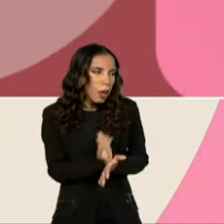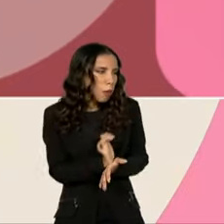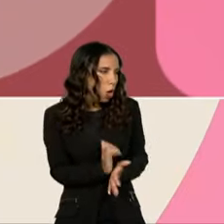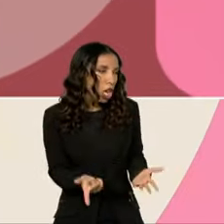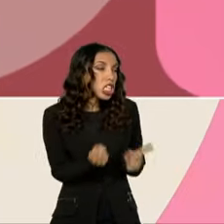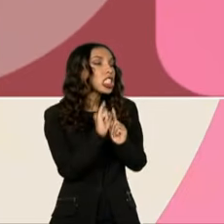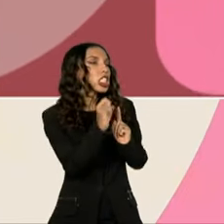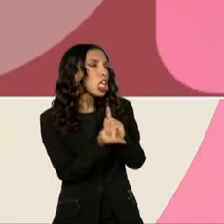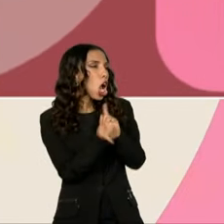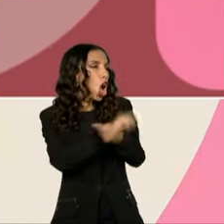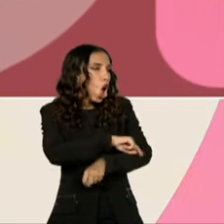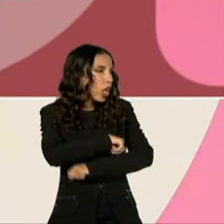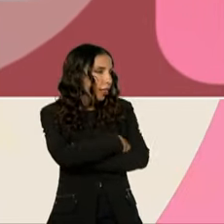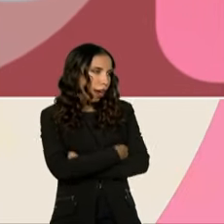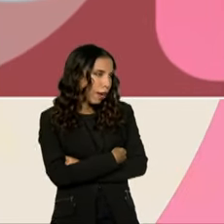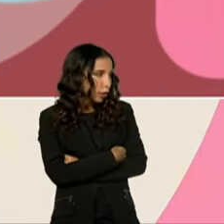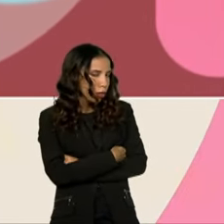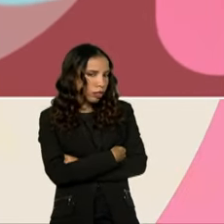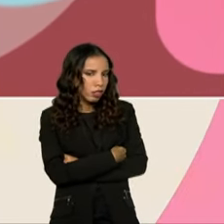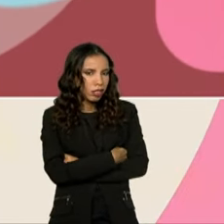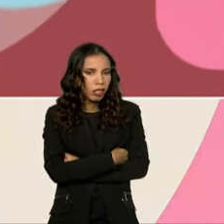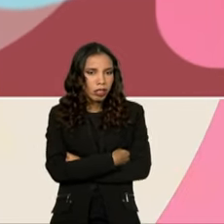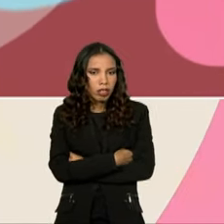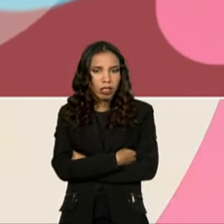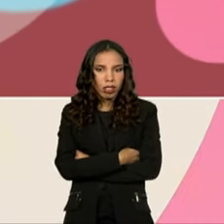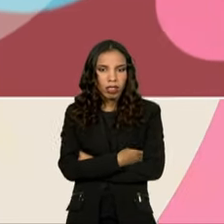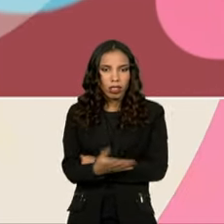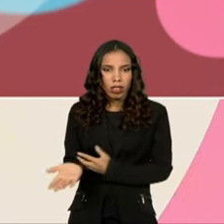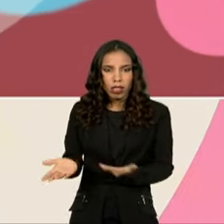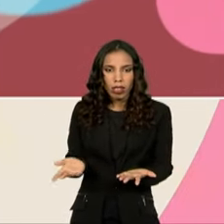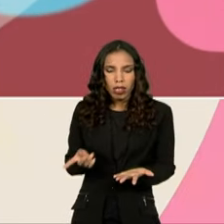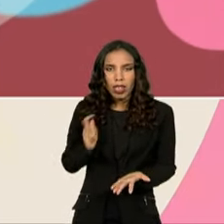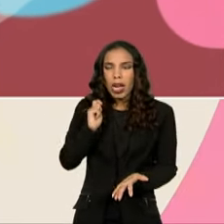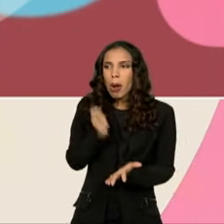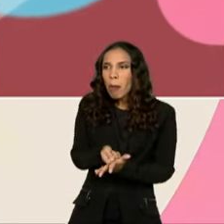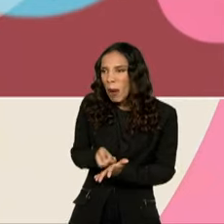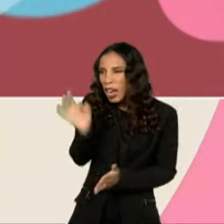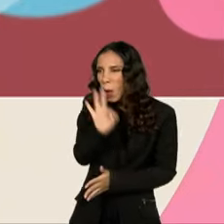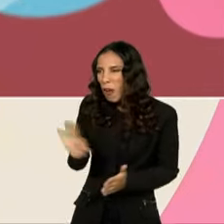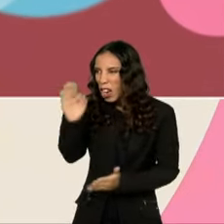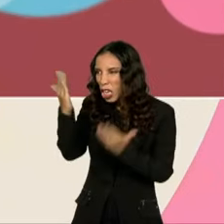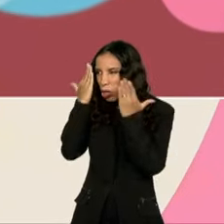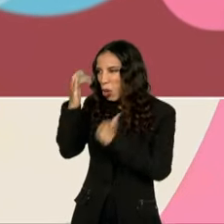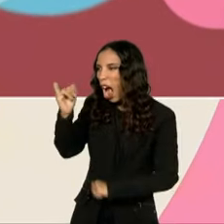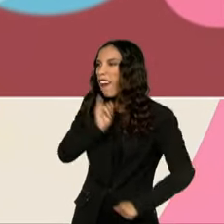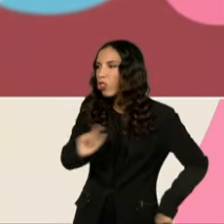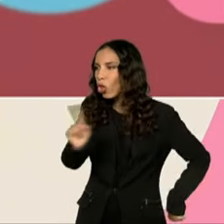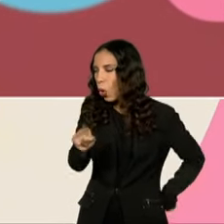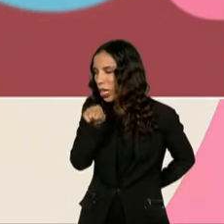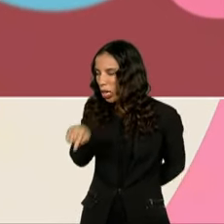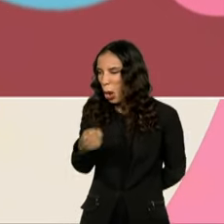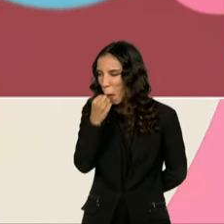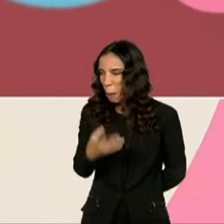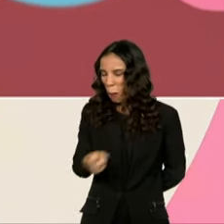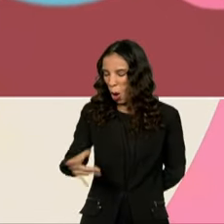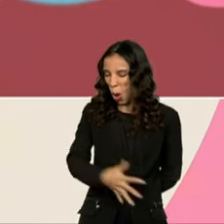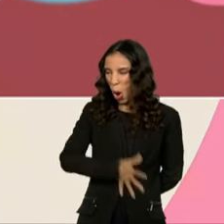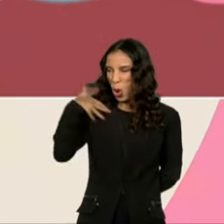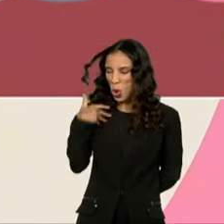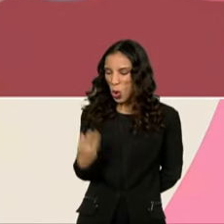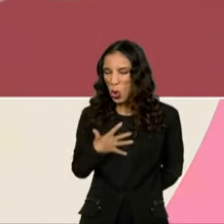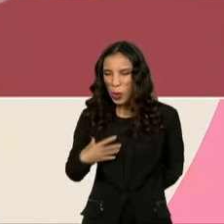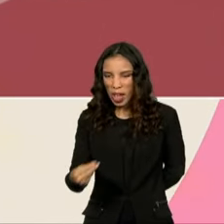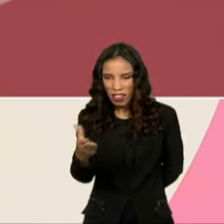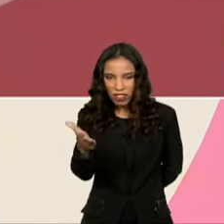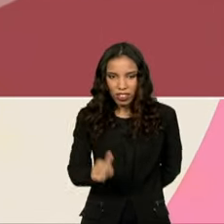se fosse Maravilha. O contrário. Maravilha! Aí eu falei, paguei uma faculdade de psicologia à toa. Ai, gente, que orgulho da filha,